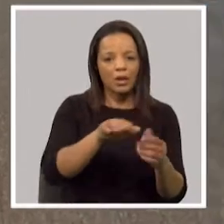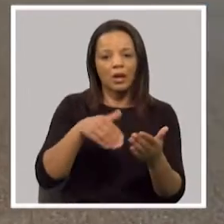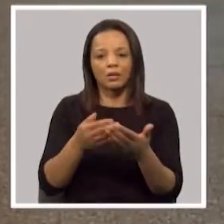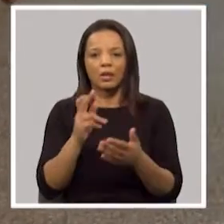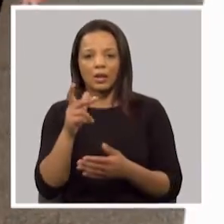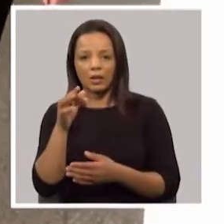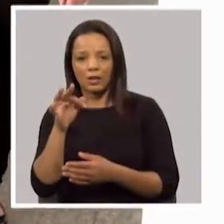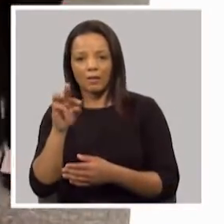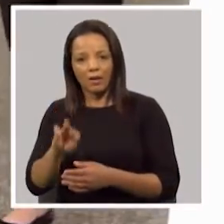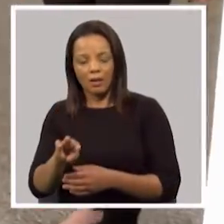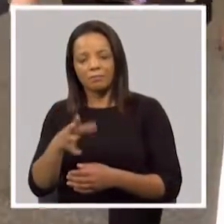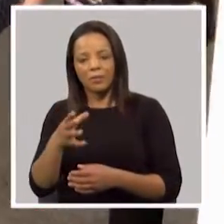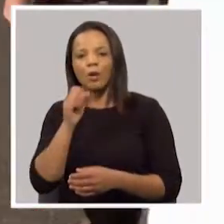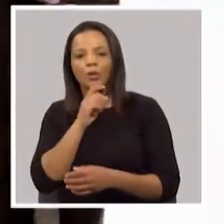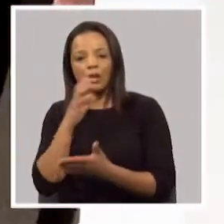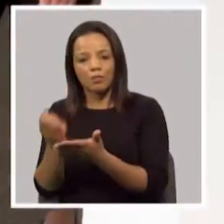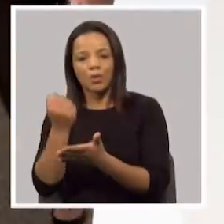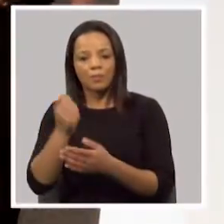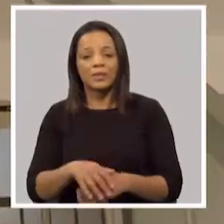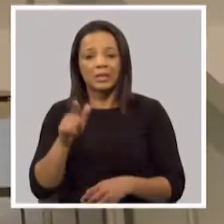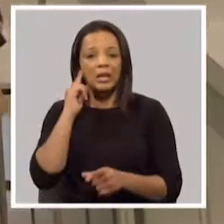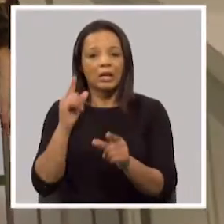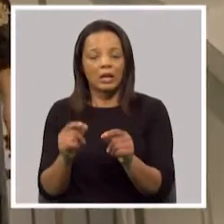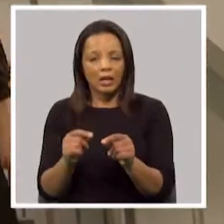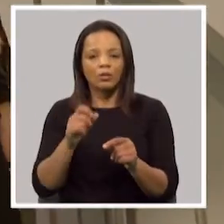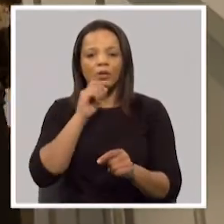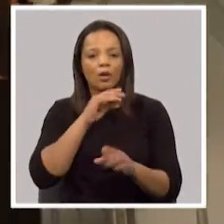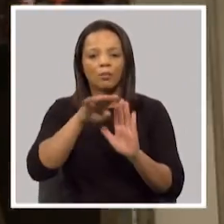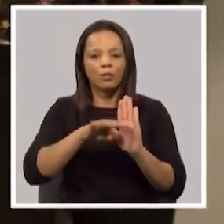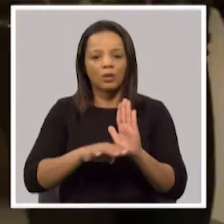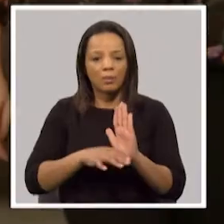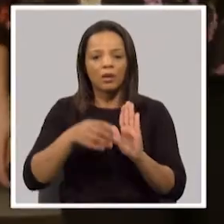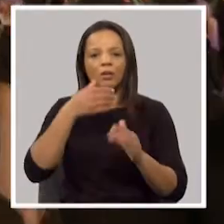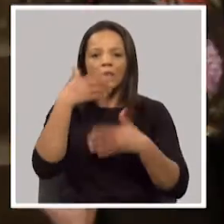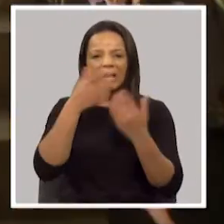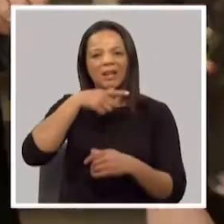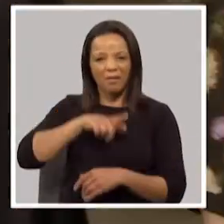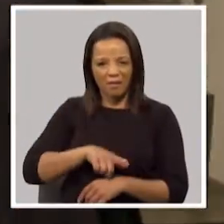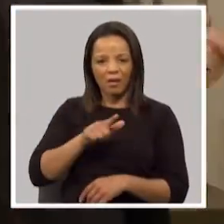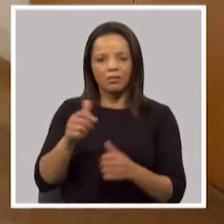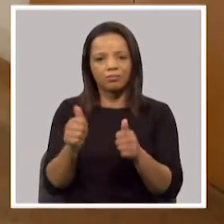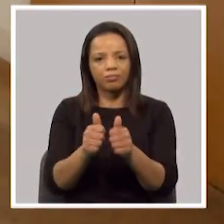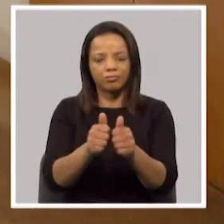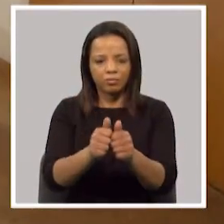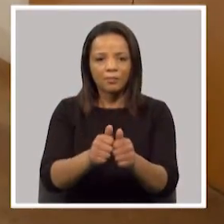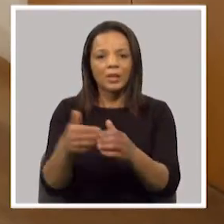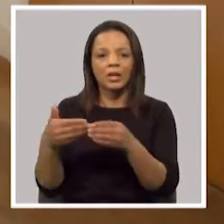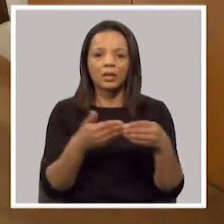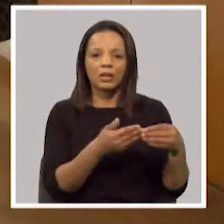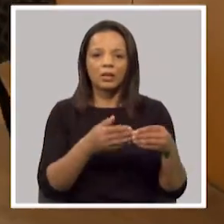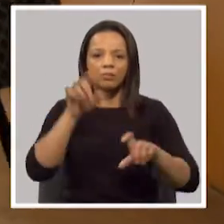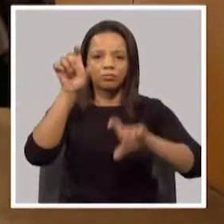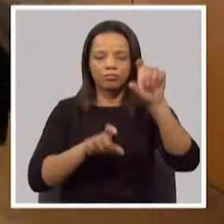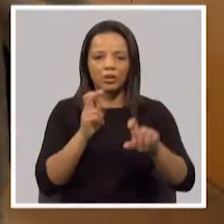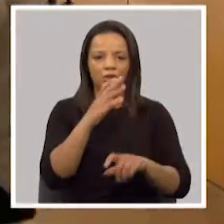até conseguir convencer a RFM de que merecia uma oportunidade. Na RFM fez o café da manhã com o locutor José Coimbra, onde se manteve líder de